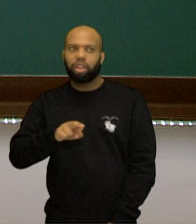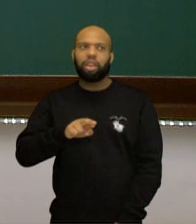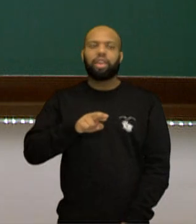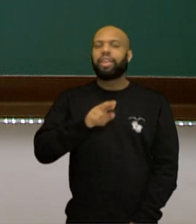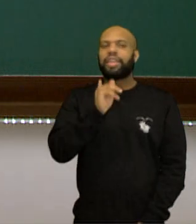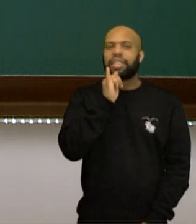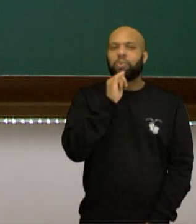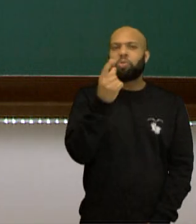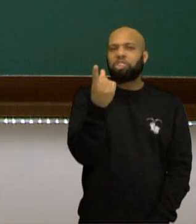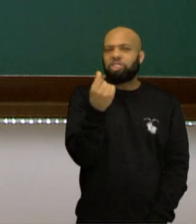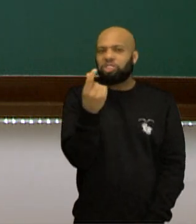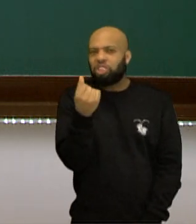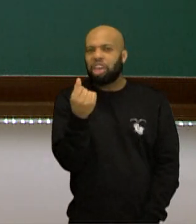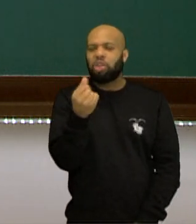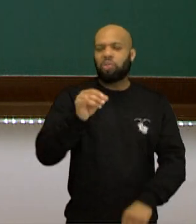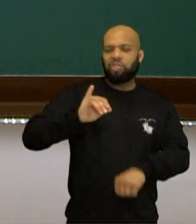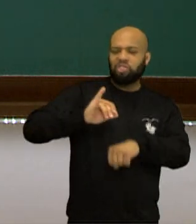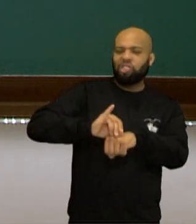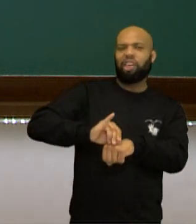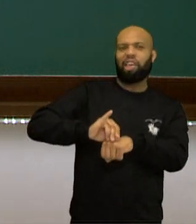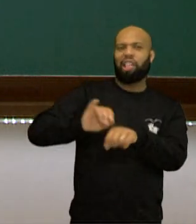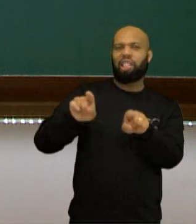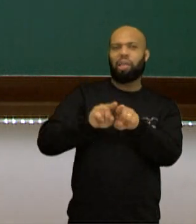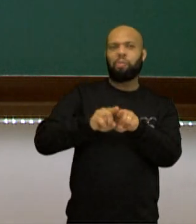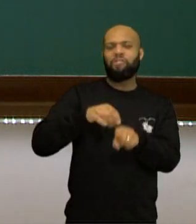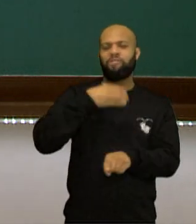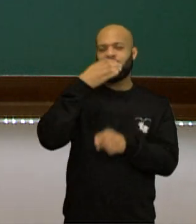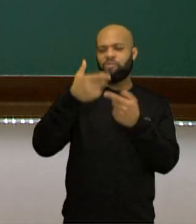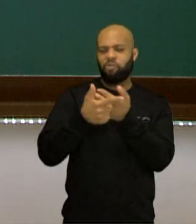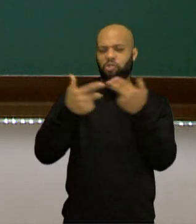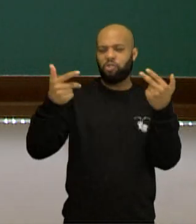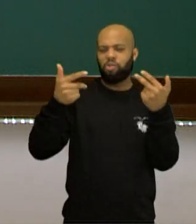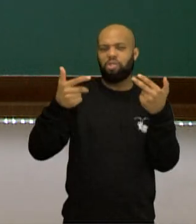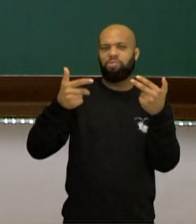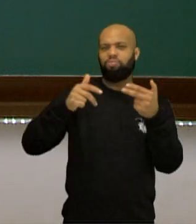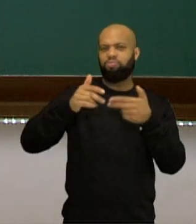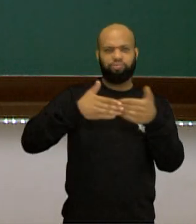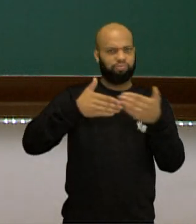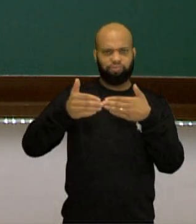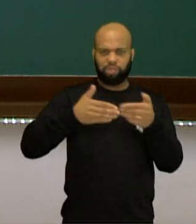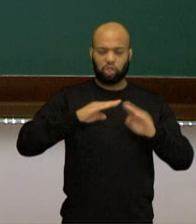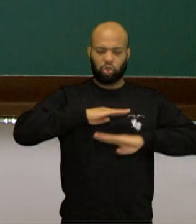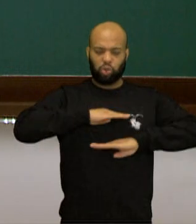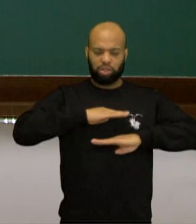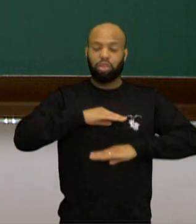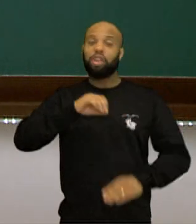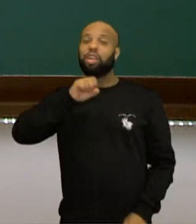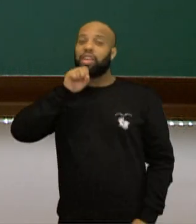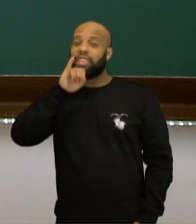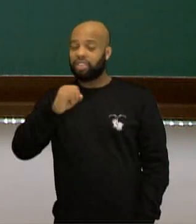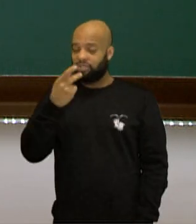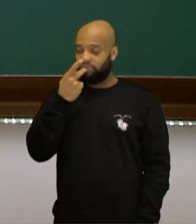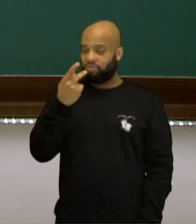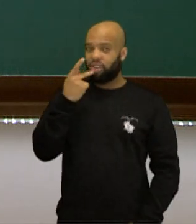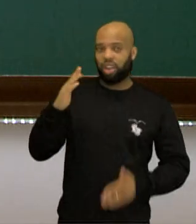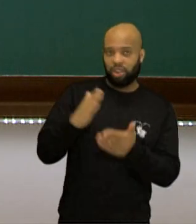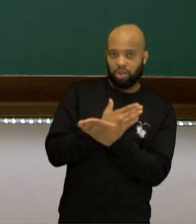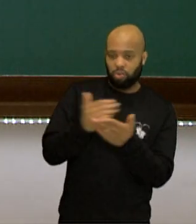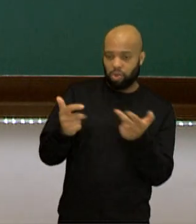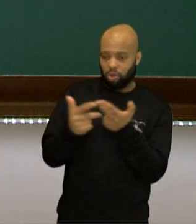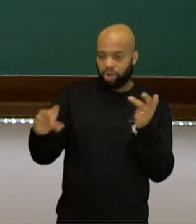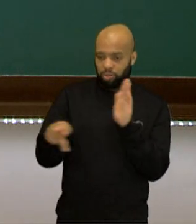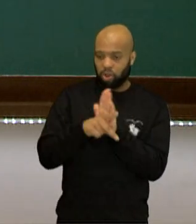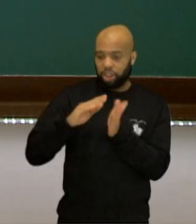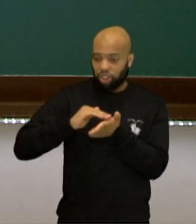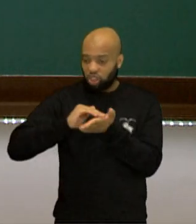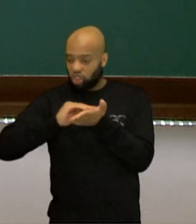seja com dinheiro, seja com objeto, seja com fruta, situação que você quiser imaginar. Se lá ele está falando em alguma coisa de retirar e